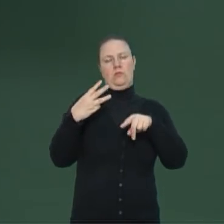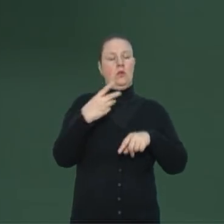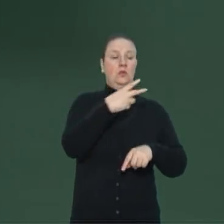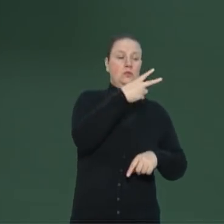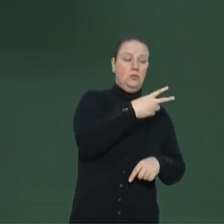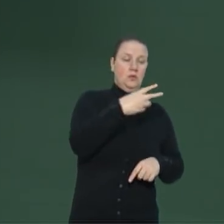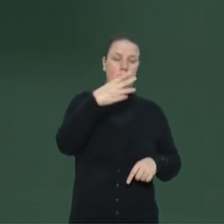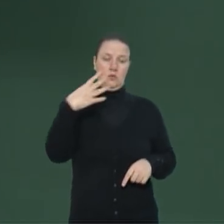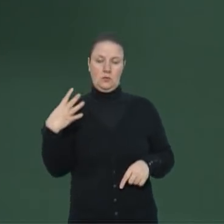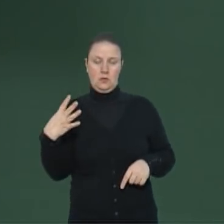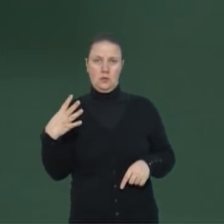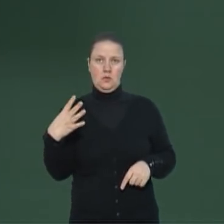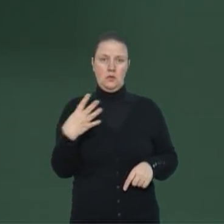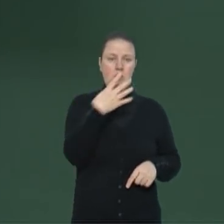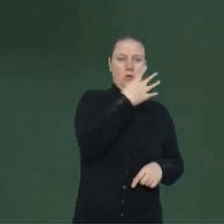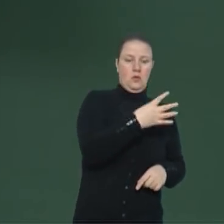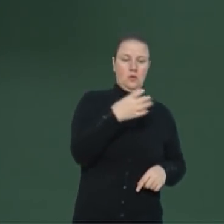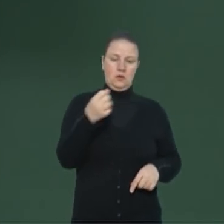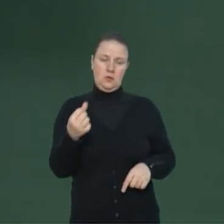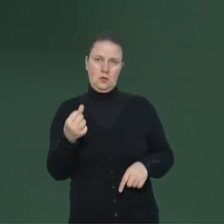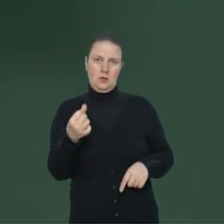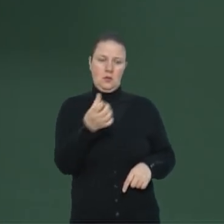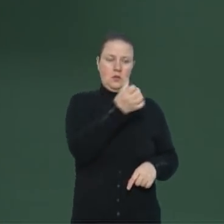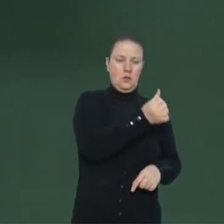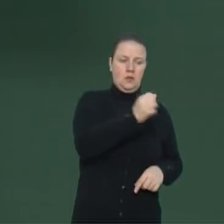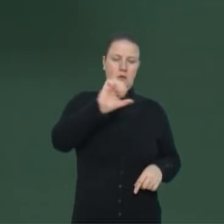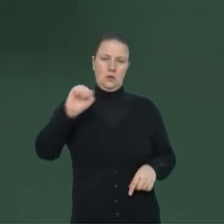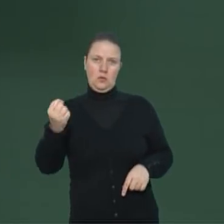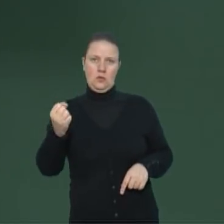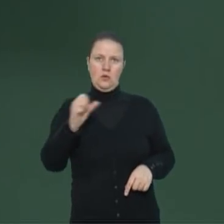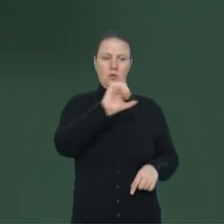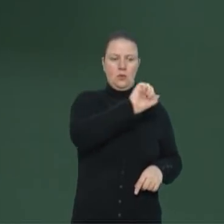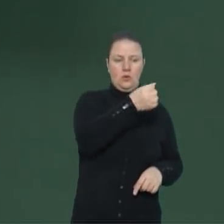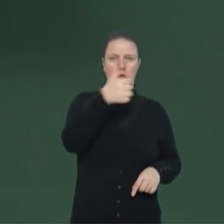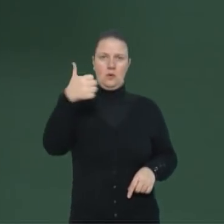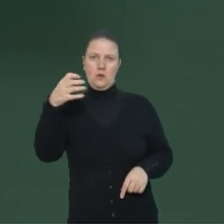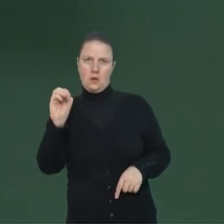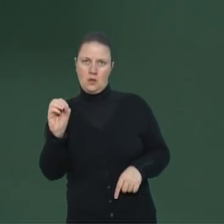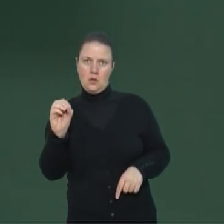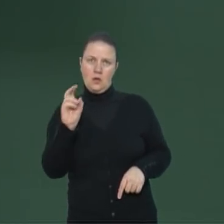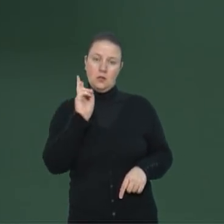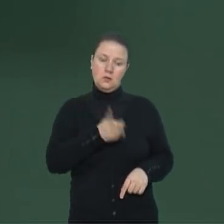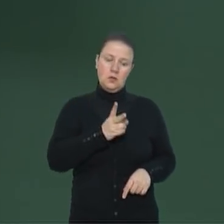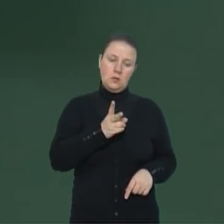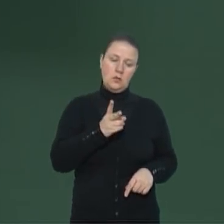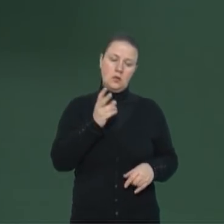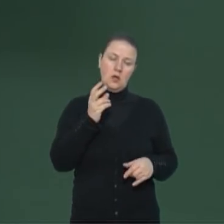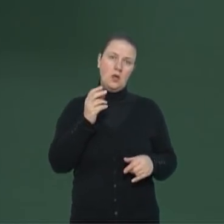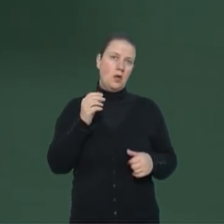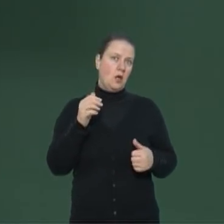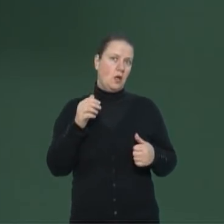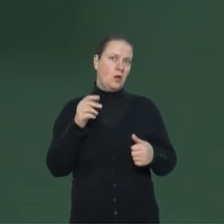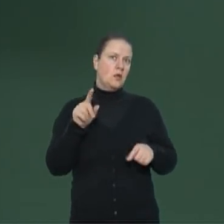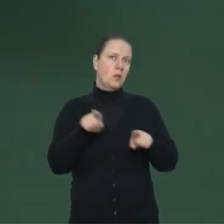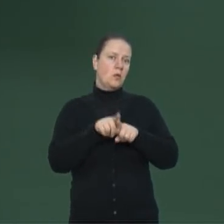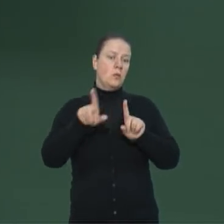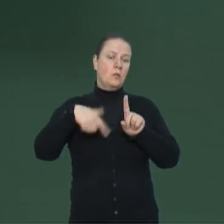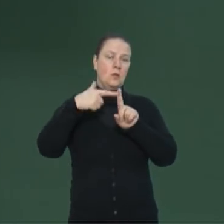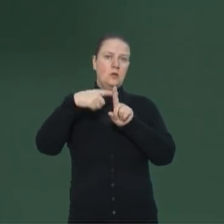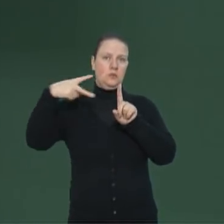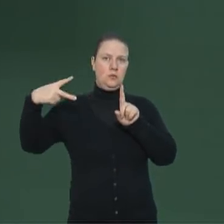consecutivos seria 2 e 4, 4 e 6, 6 e 8, 8 e 10, tá? É sempre um número par e ele mais 2,